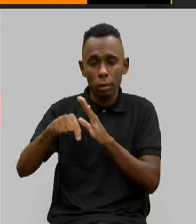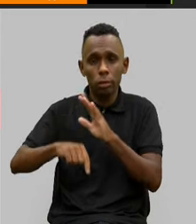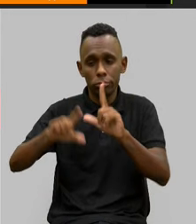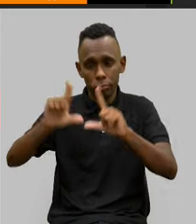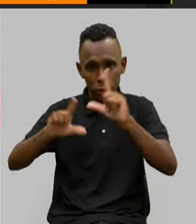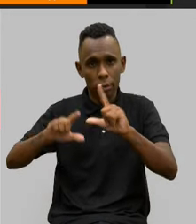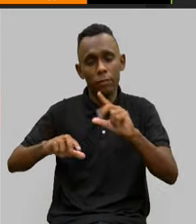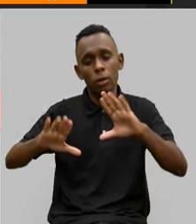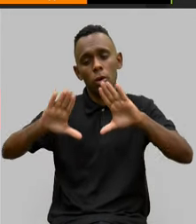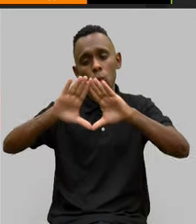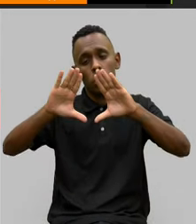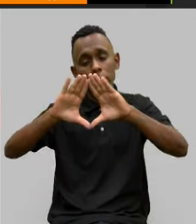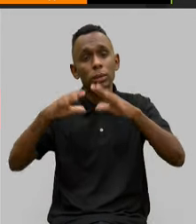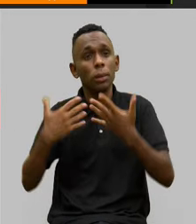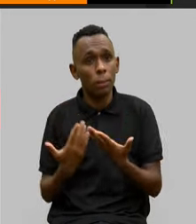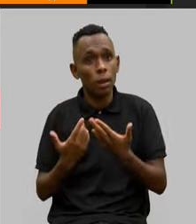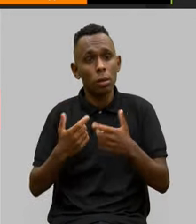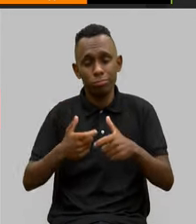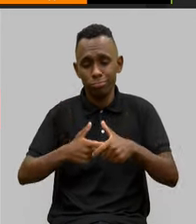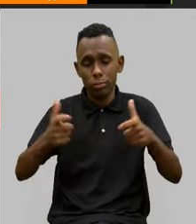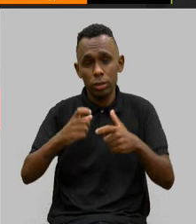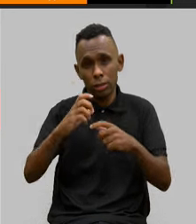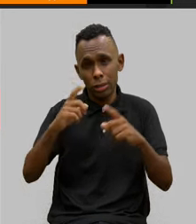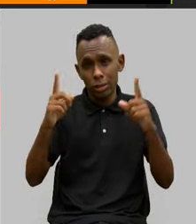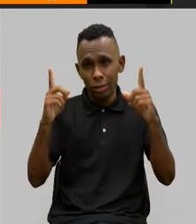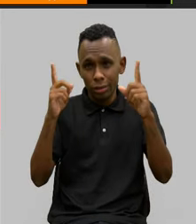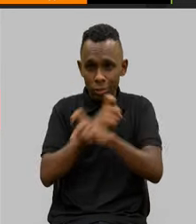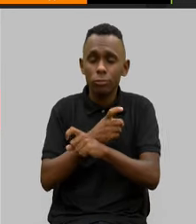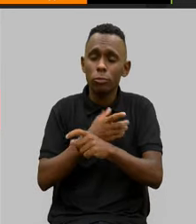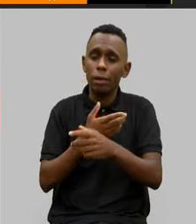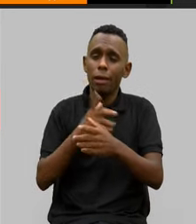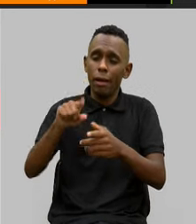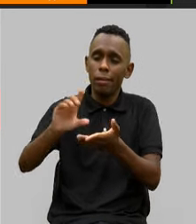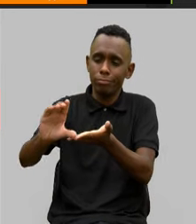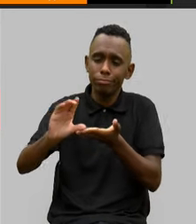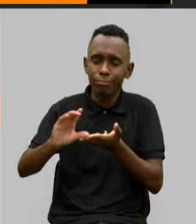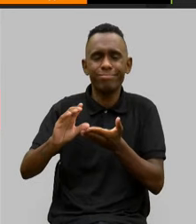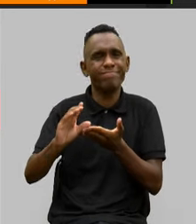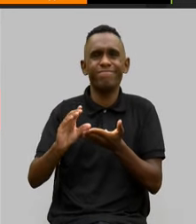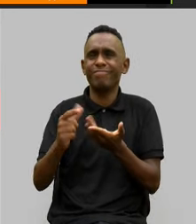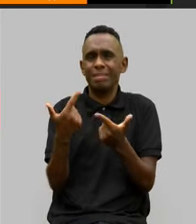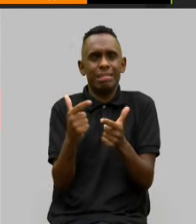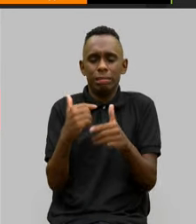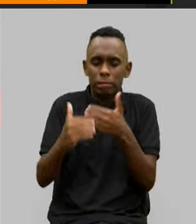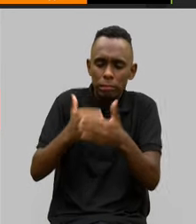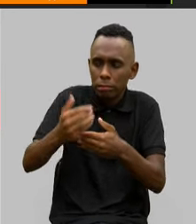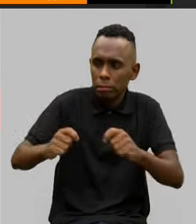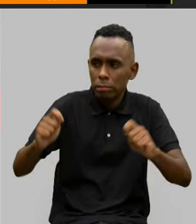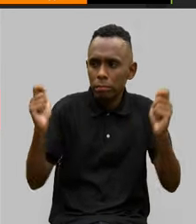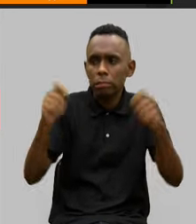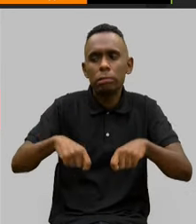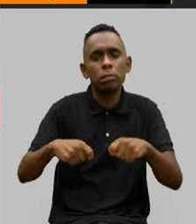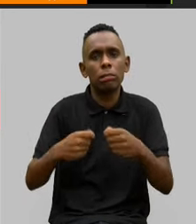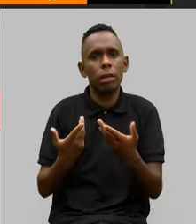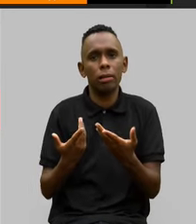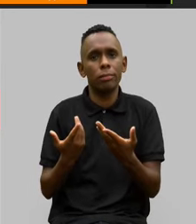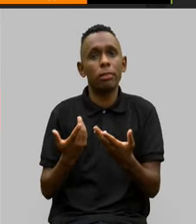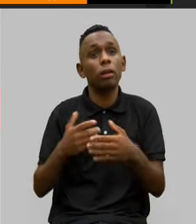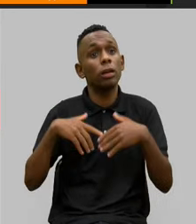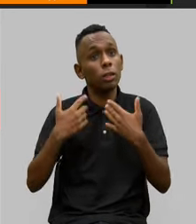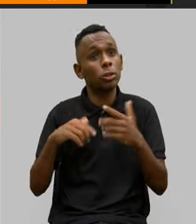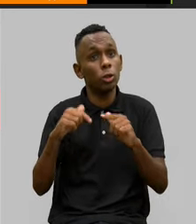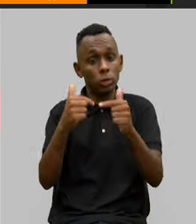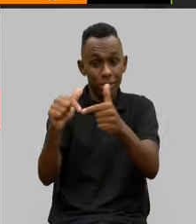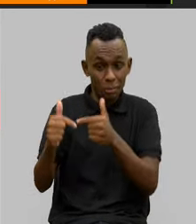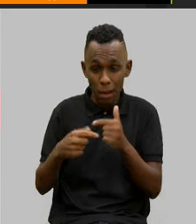eu falei o grande dos grandes desafios é o investimento a gente sem investimento a gente não consegue fazer absolutamente nada e trabalhar com a